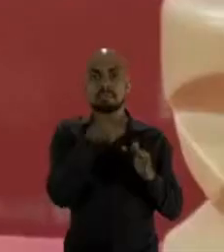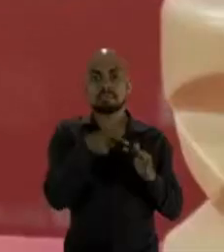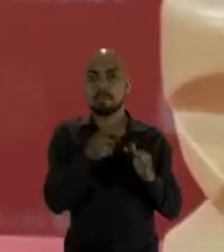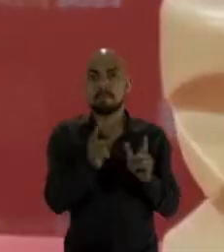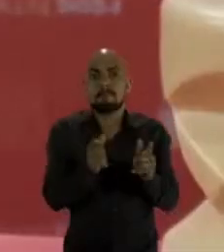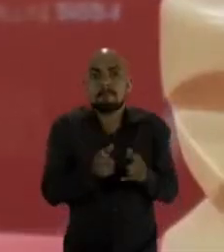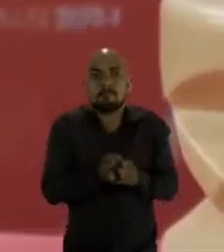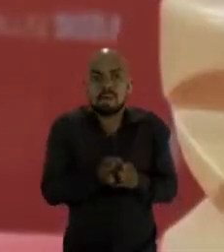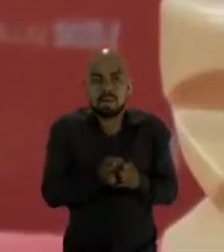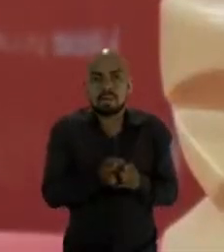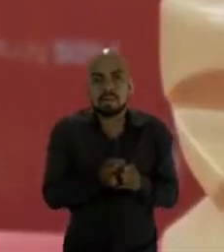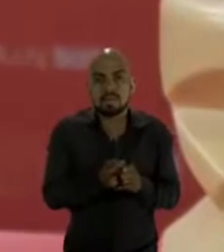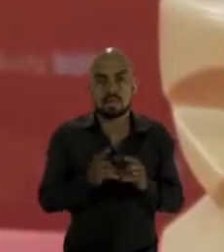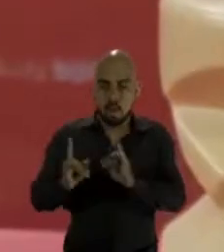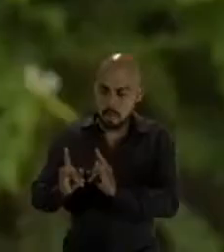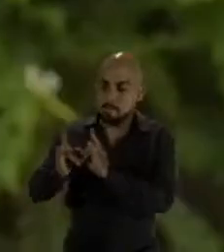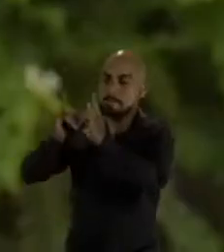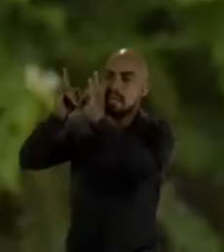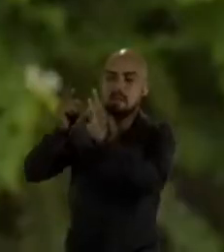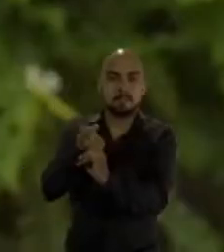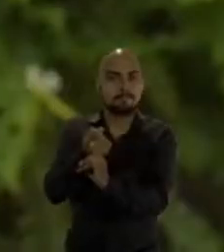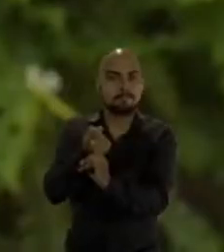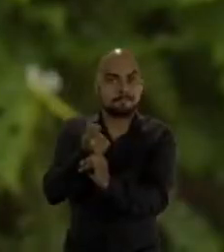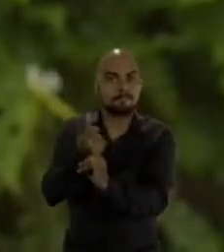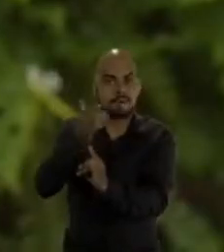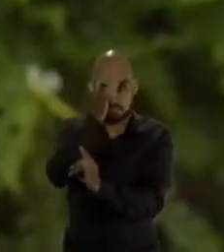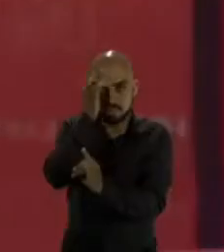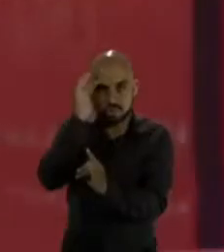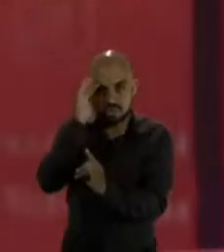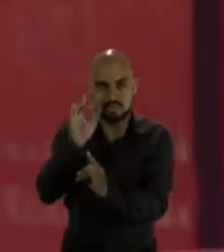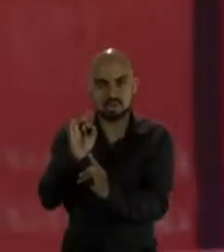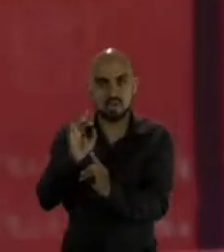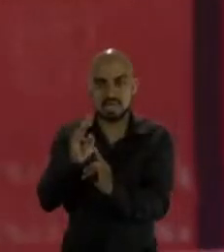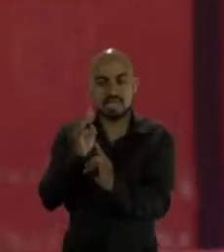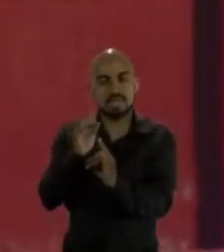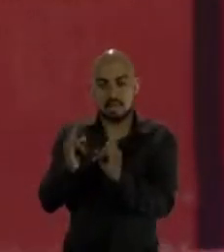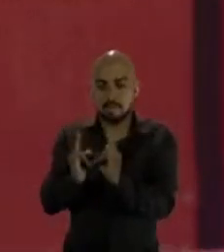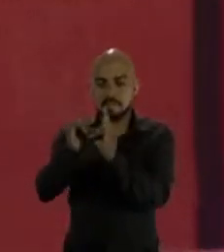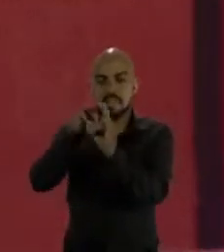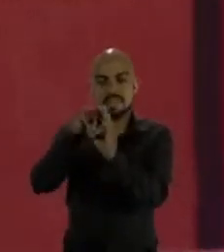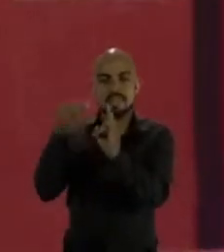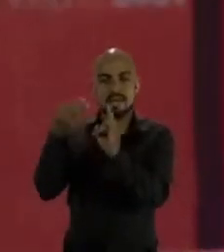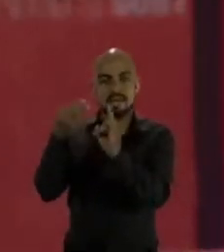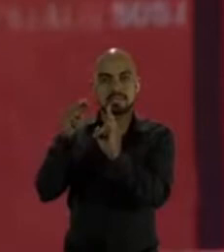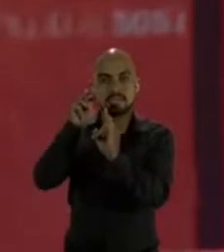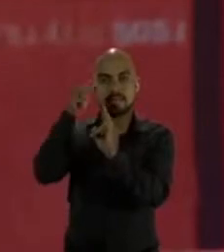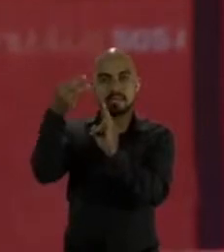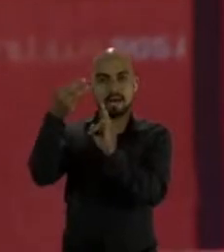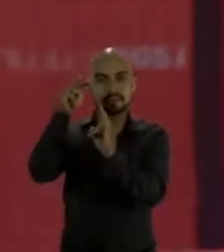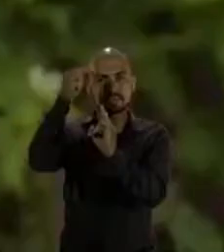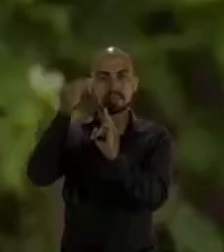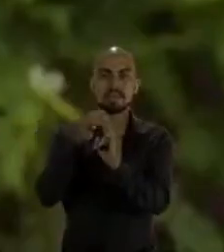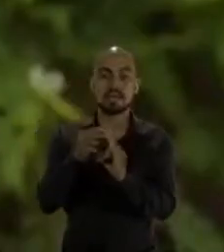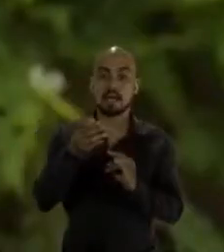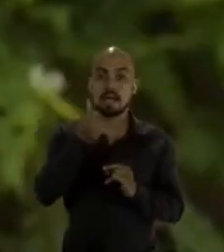moro num prédio que tem poucas pessoas, a gente tem 3 apartamentos por andar, mas a minha mãe implementou a